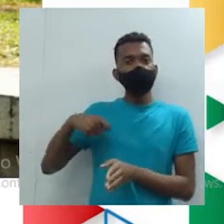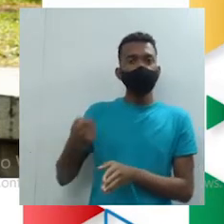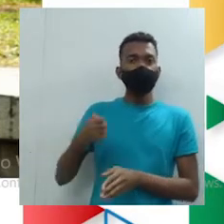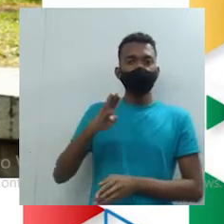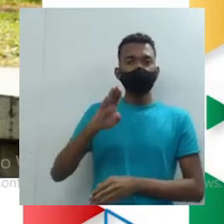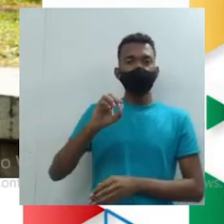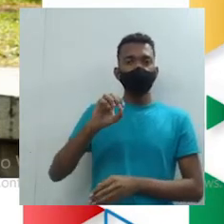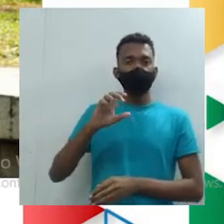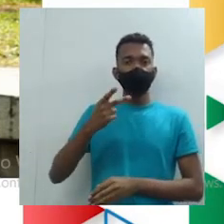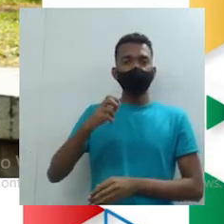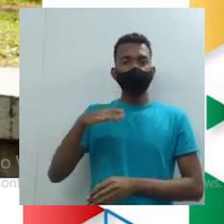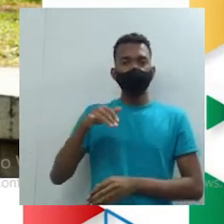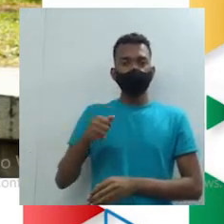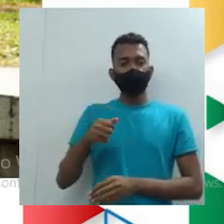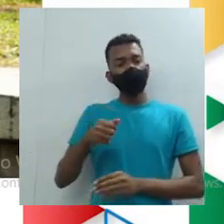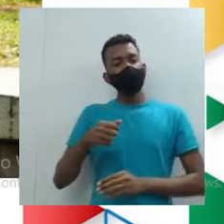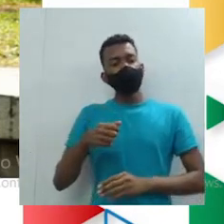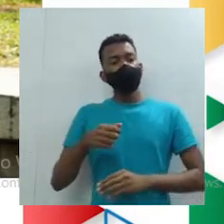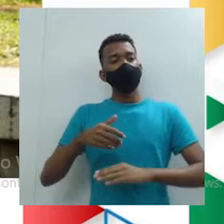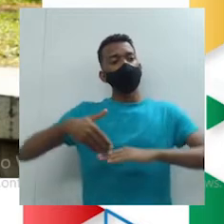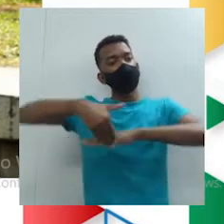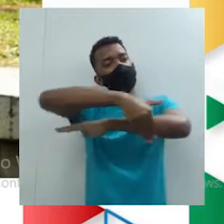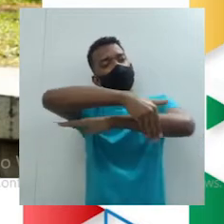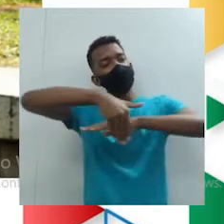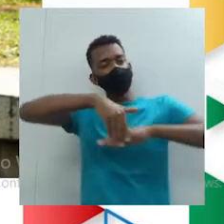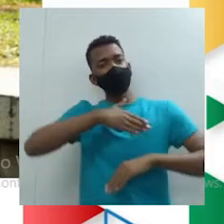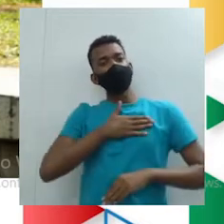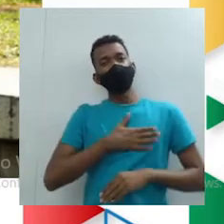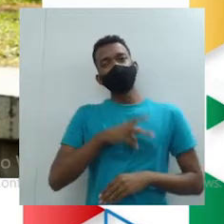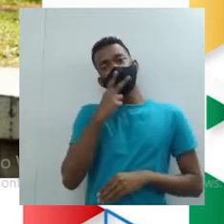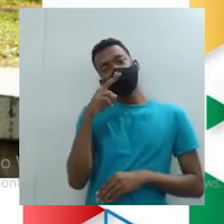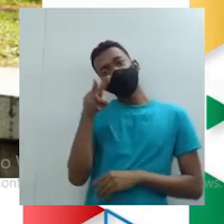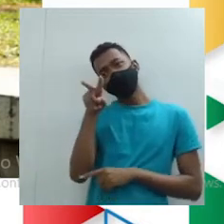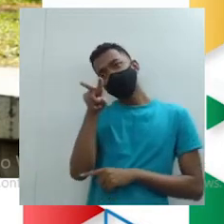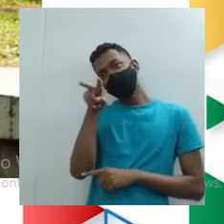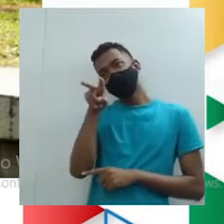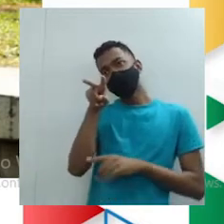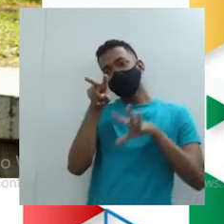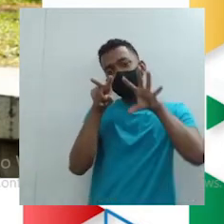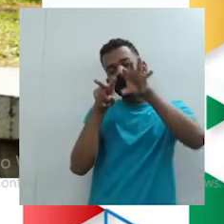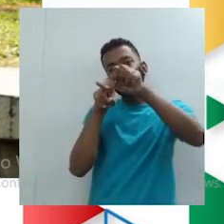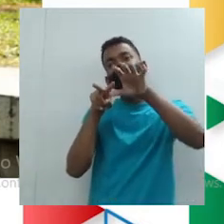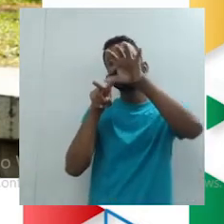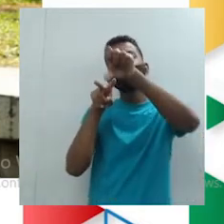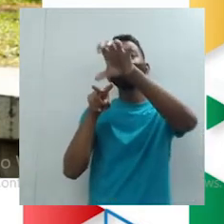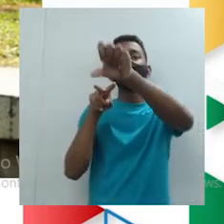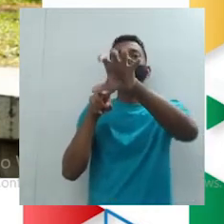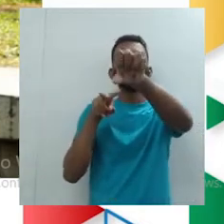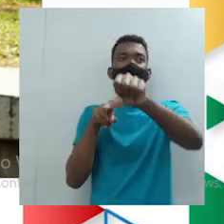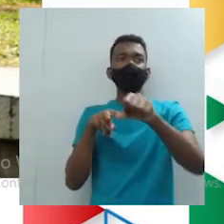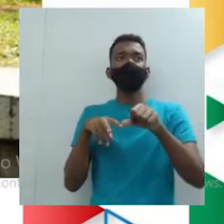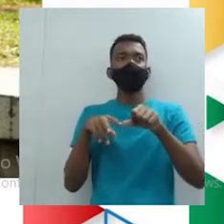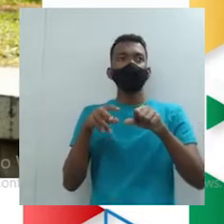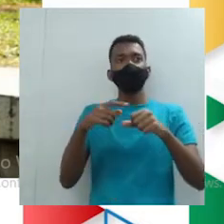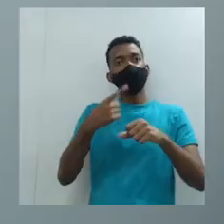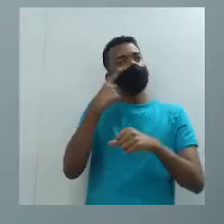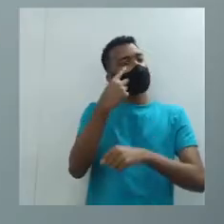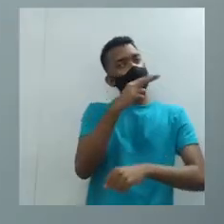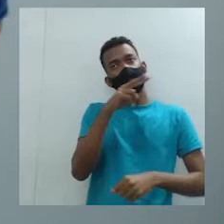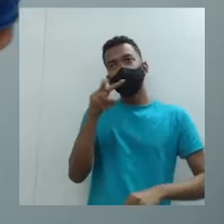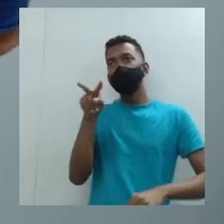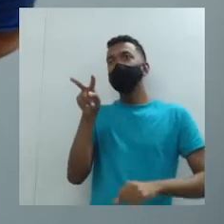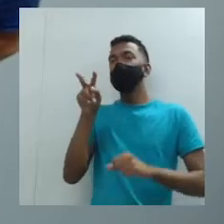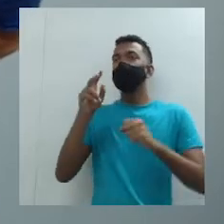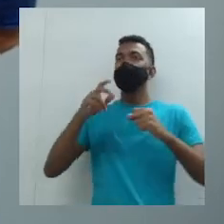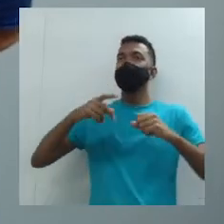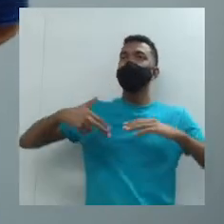boemia dele. Isso. Certo? Esse olhar fixo, como se estivesse olhando em busca de. Esse olhar flanador, como o senhor bem